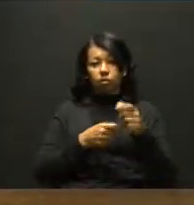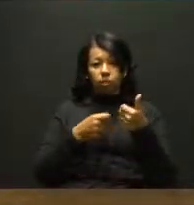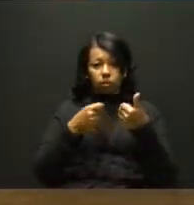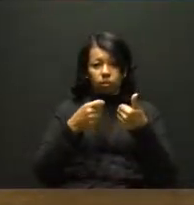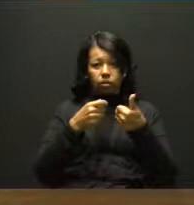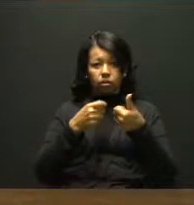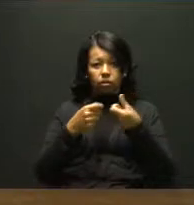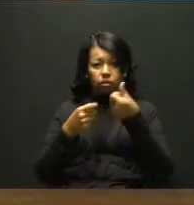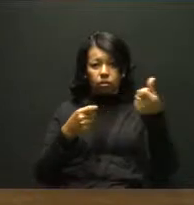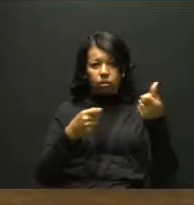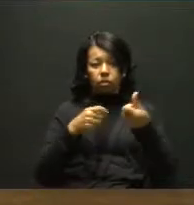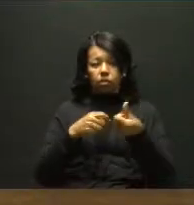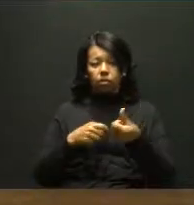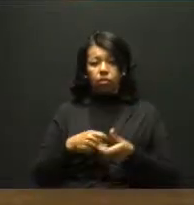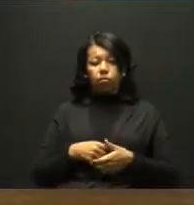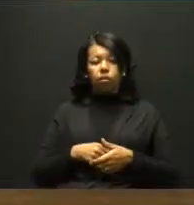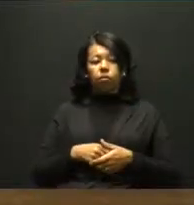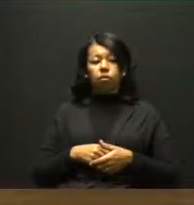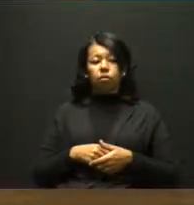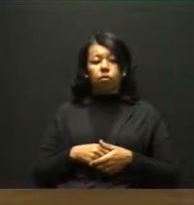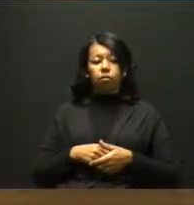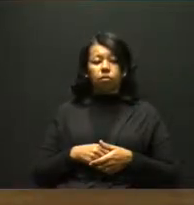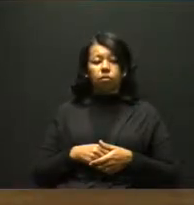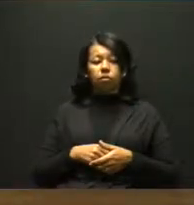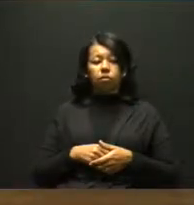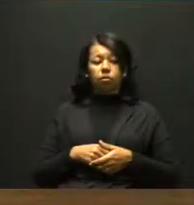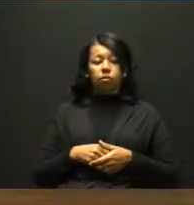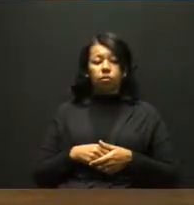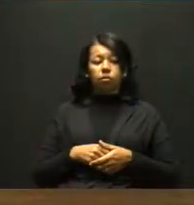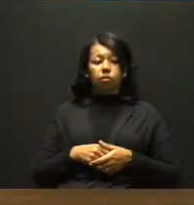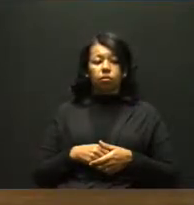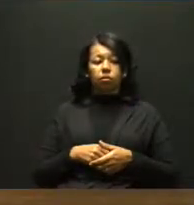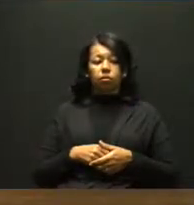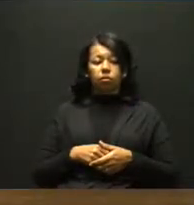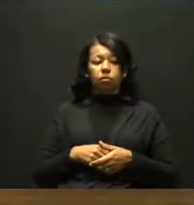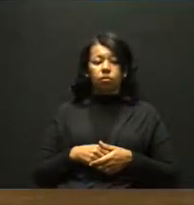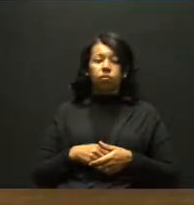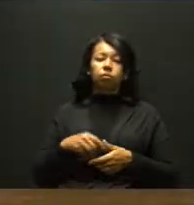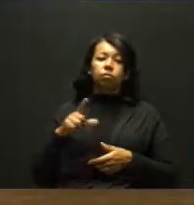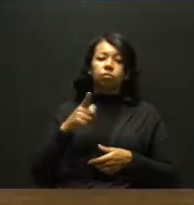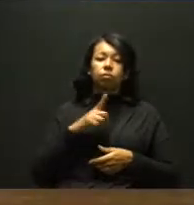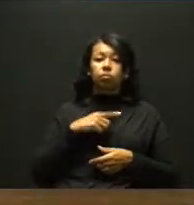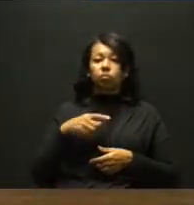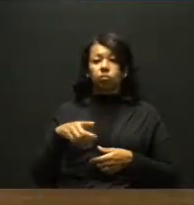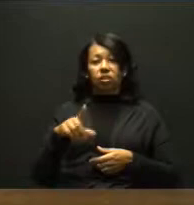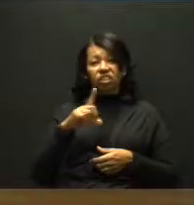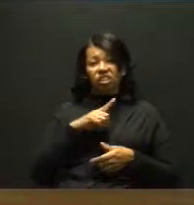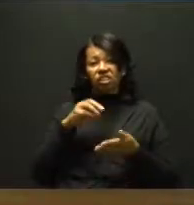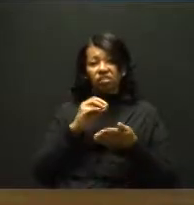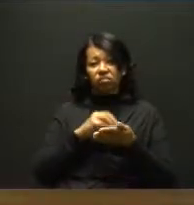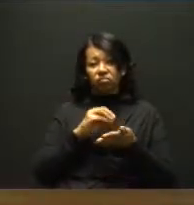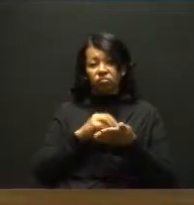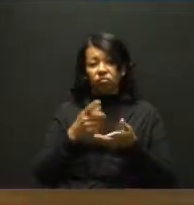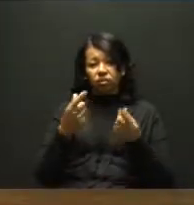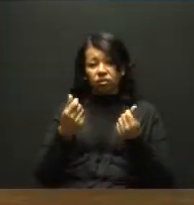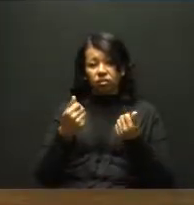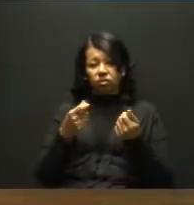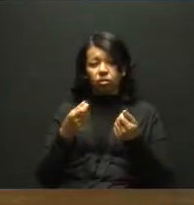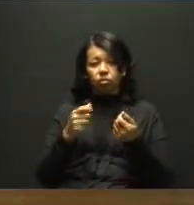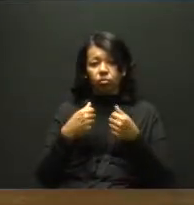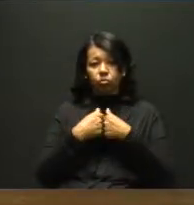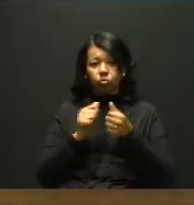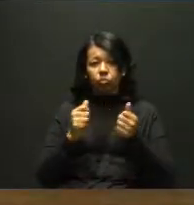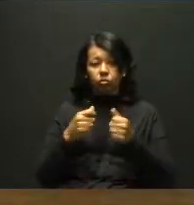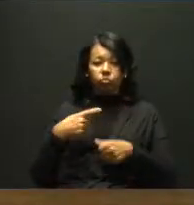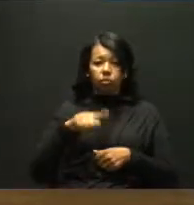não terem não serem mais prejudicadas porque eles ficaram sem ter o dinheiro da passagem de se locomoverem